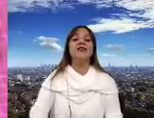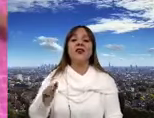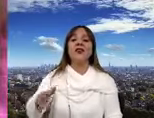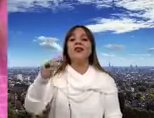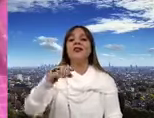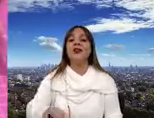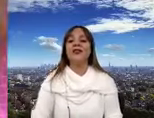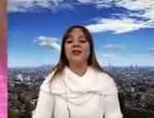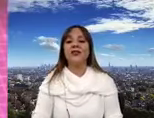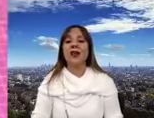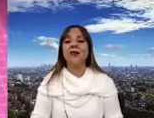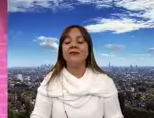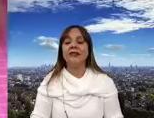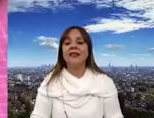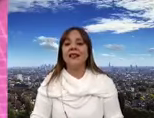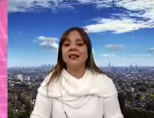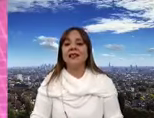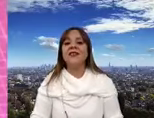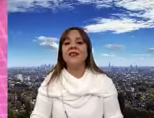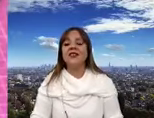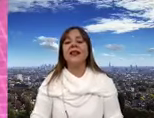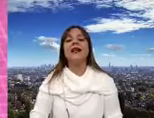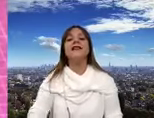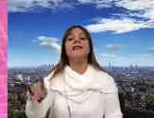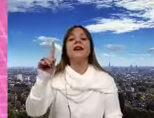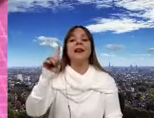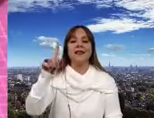território nacional. Eu esqueci de dar